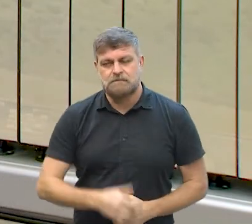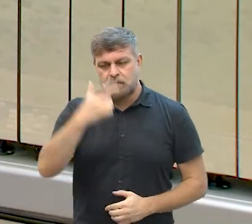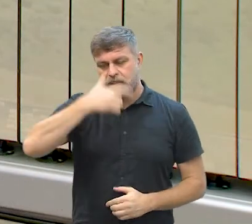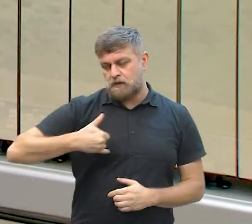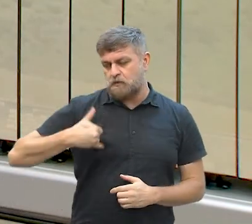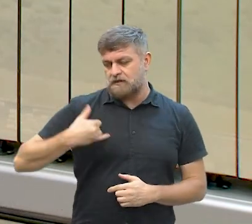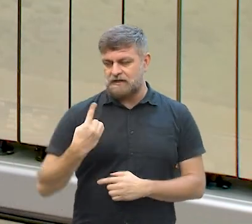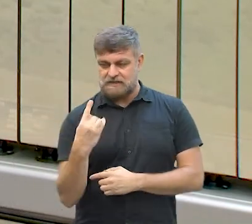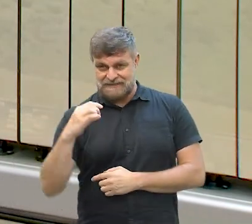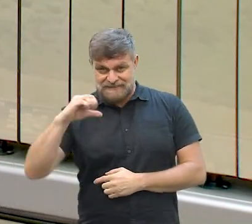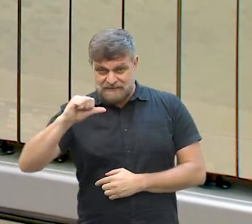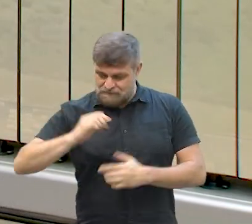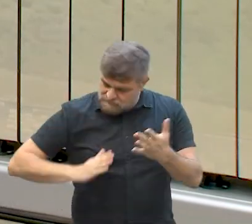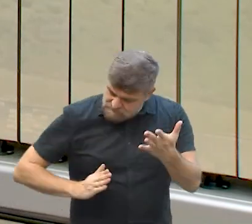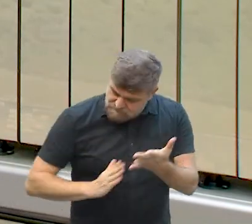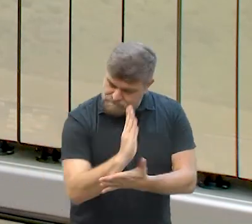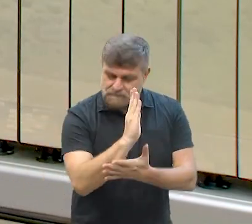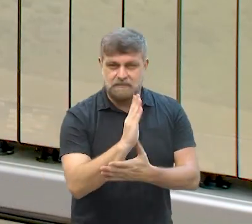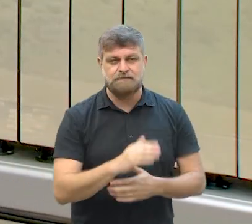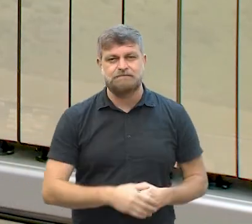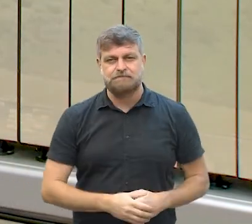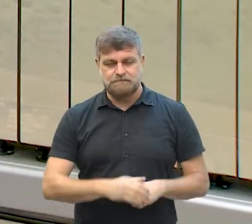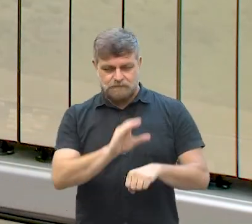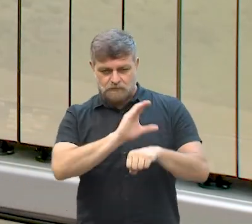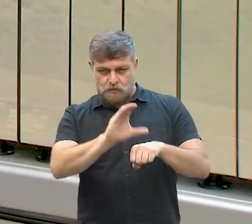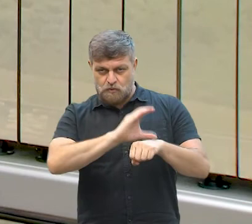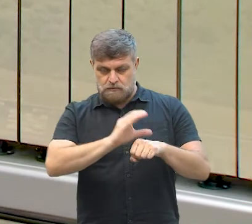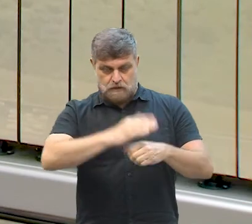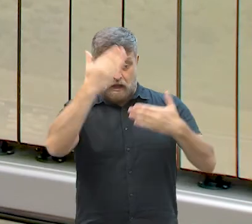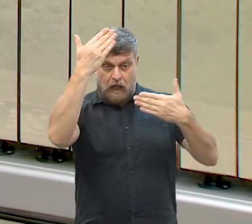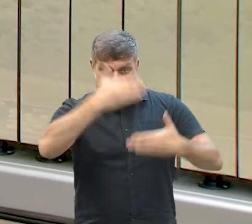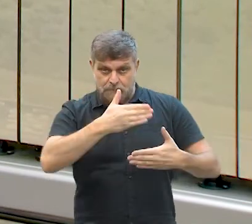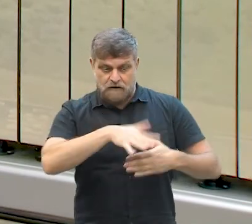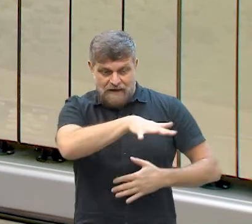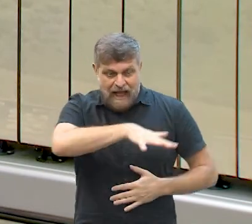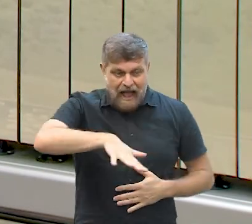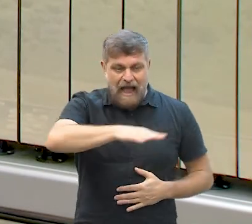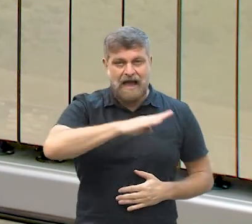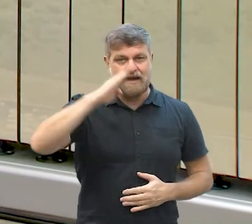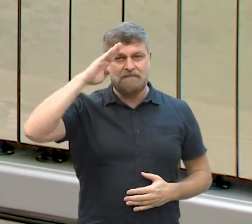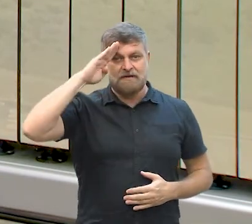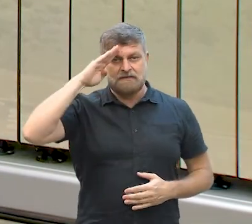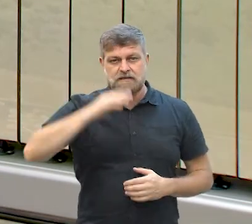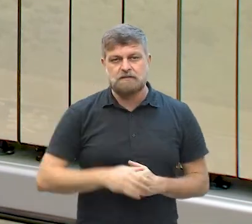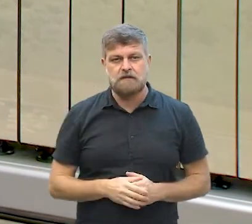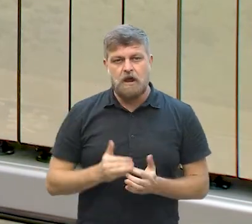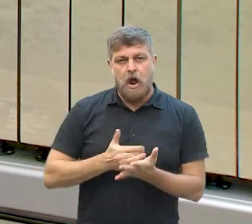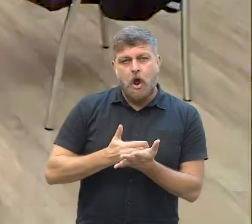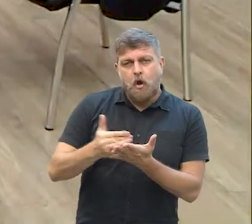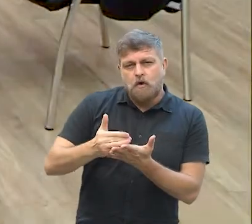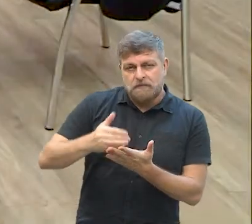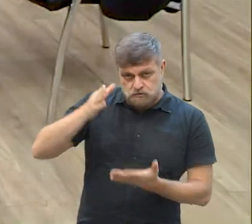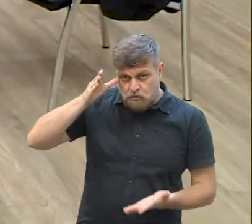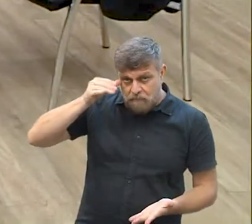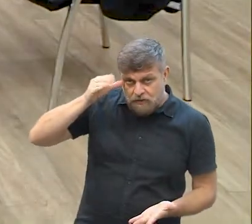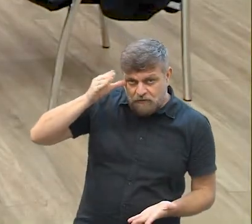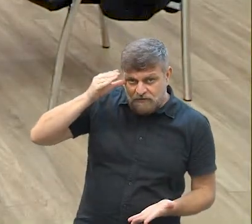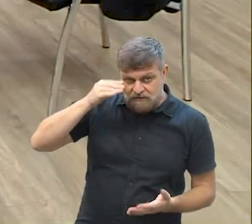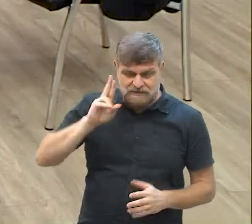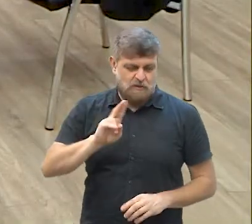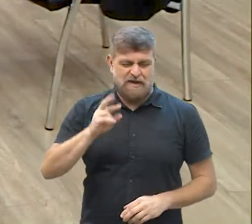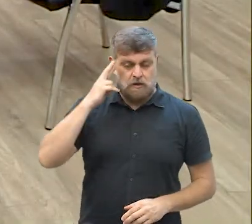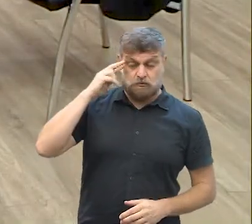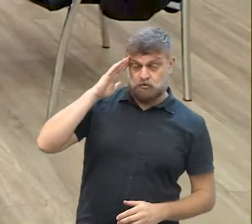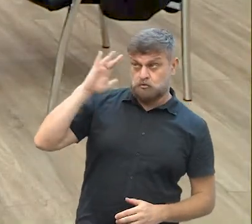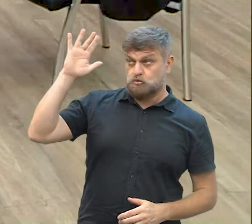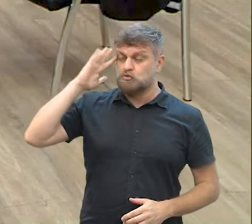Então, eu com 19 anos é que eu passei nos concursos, né, para poder seguir a carreira militar. Começou com uma curiosidade,